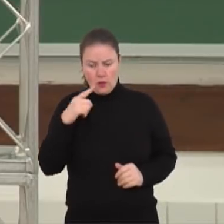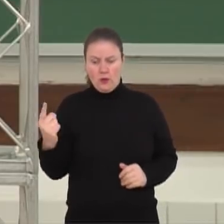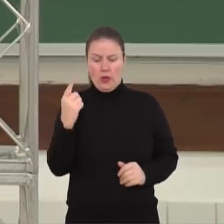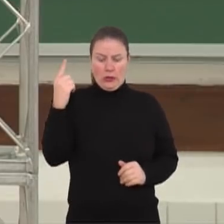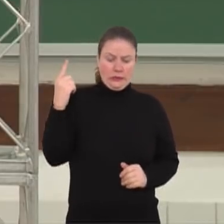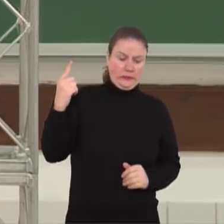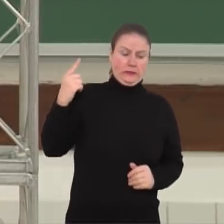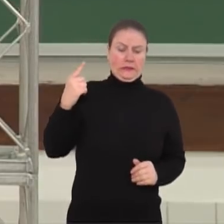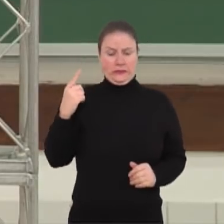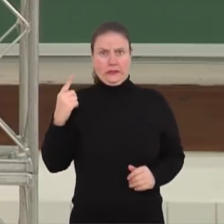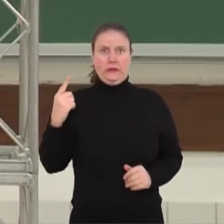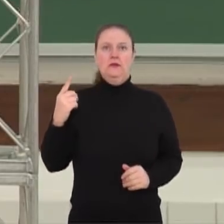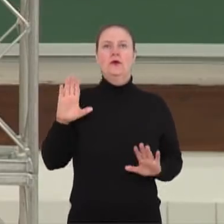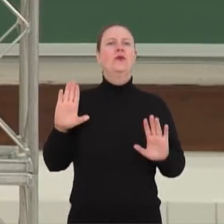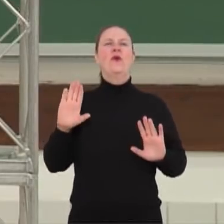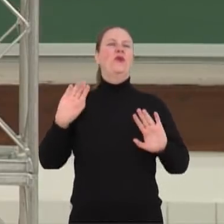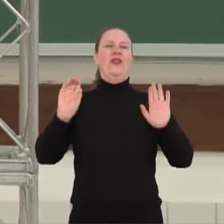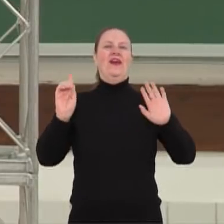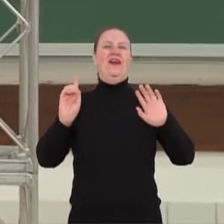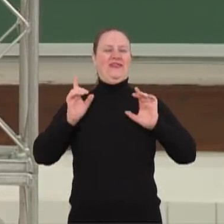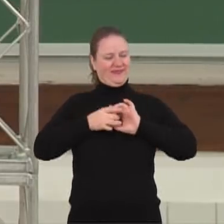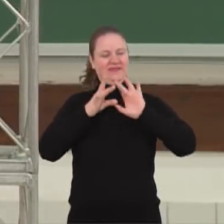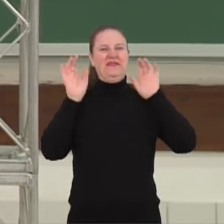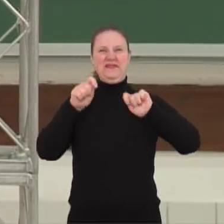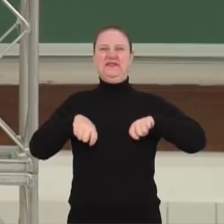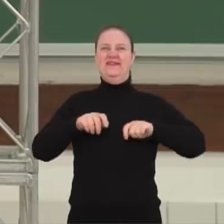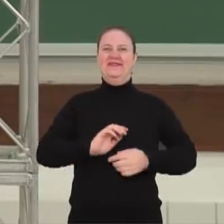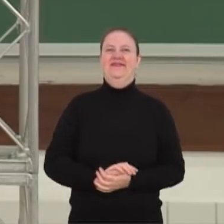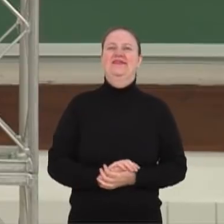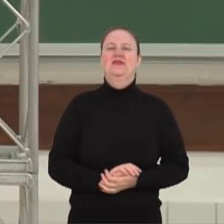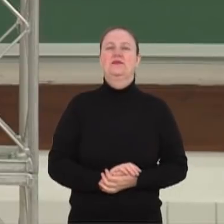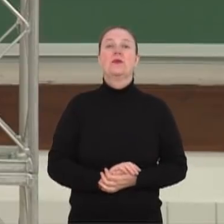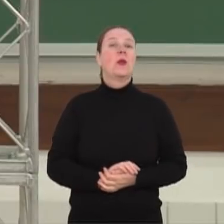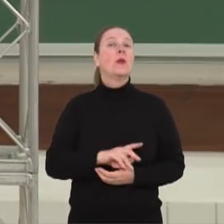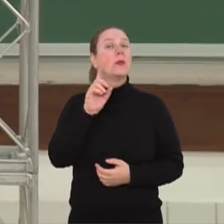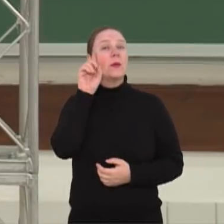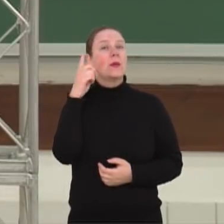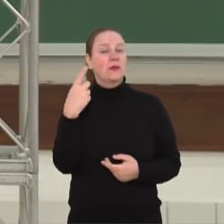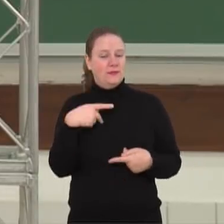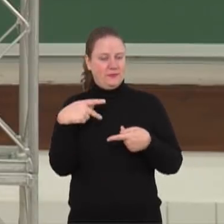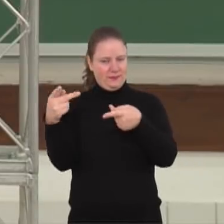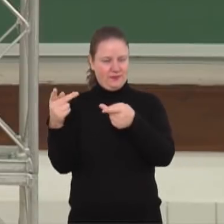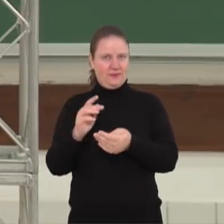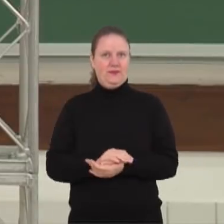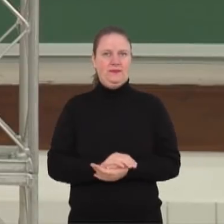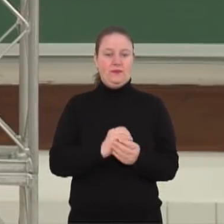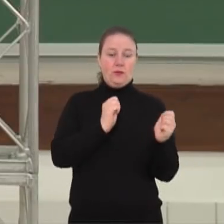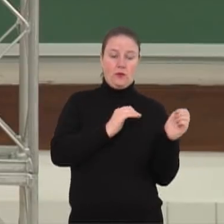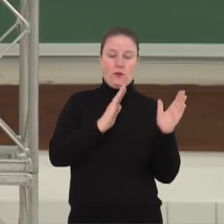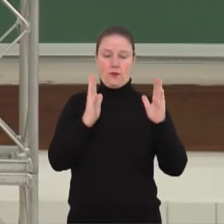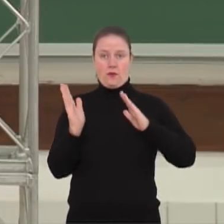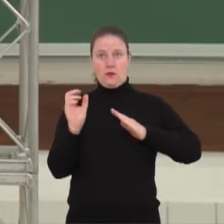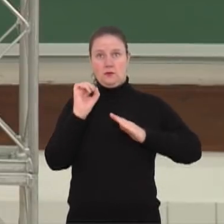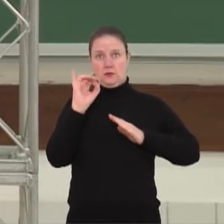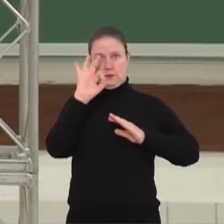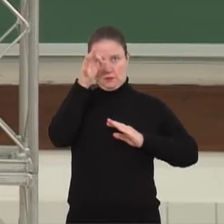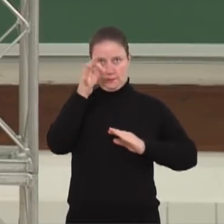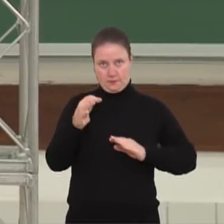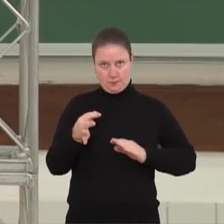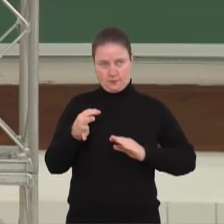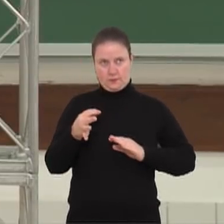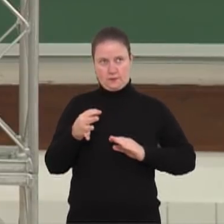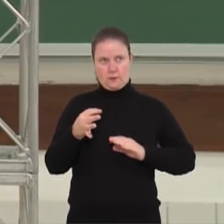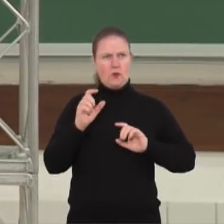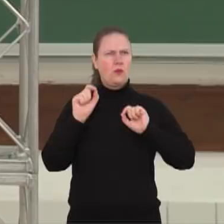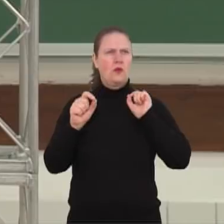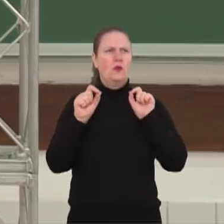Como seria? Então vamos lá, vamos ver como é que foi o nosso dia no parque? Let's go! Então vamos ver a sua ordem se você acertou. O que você colocou